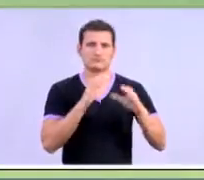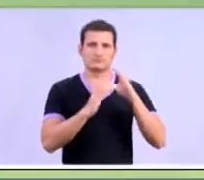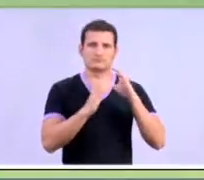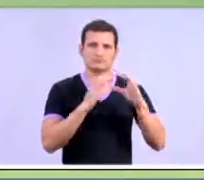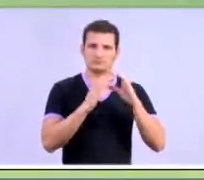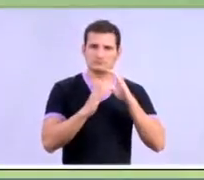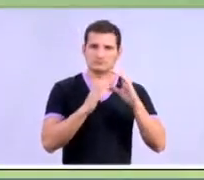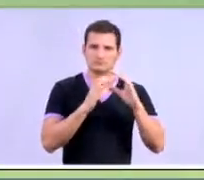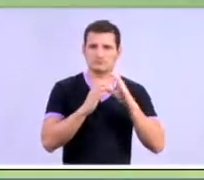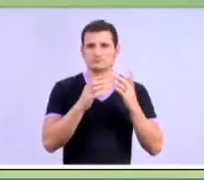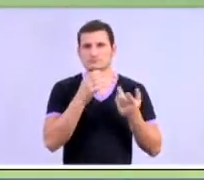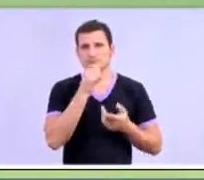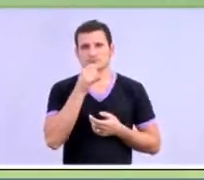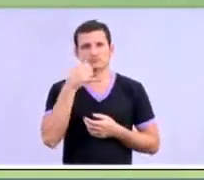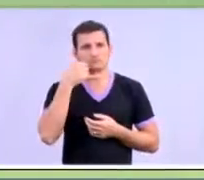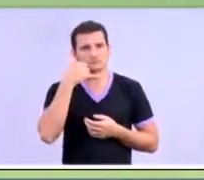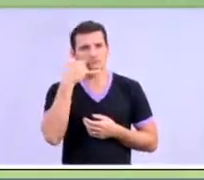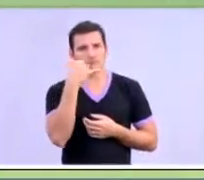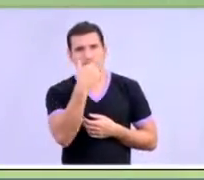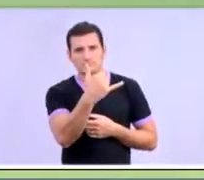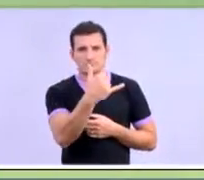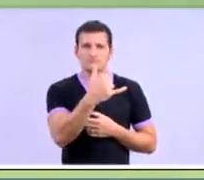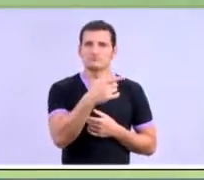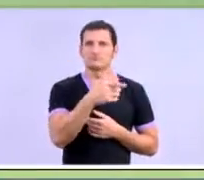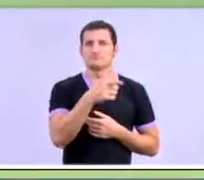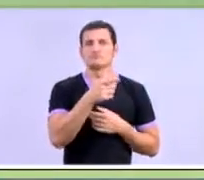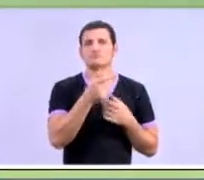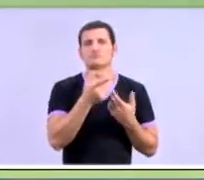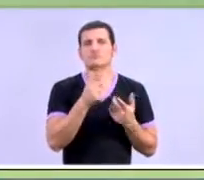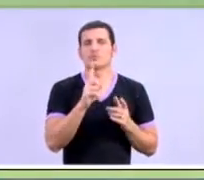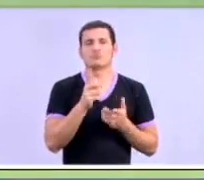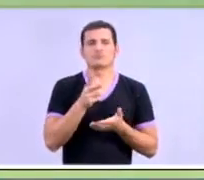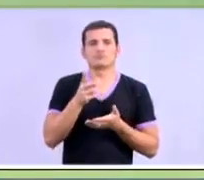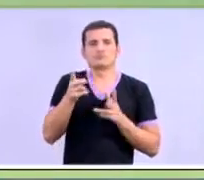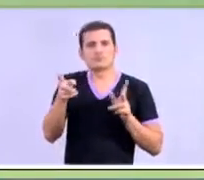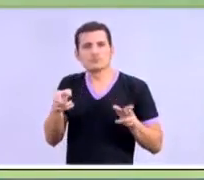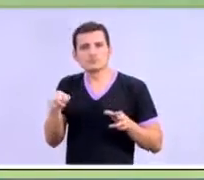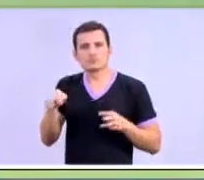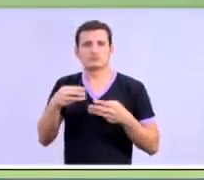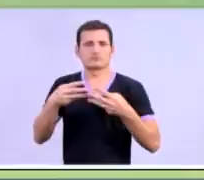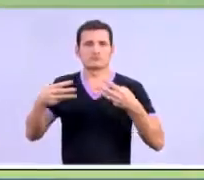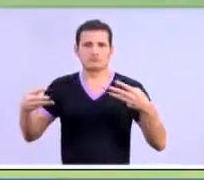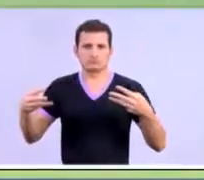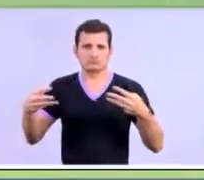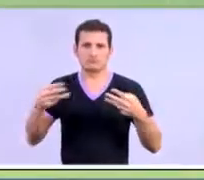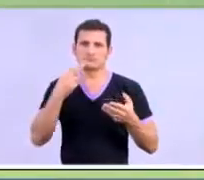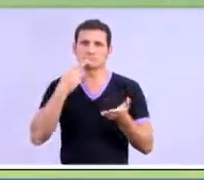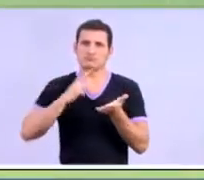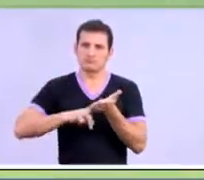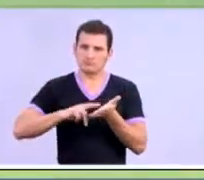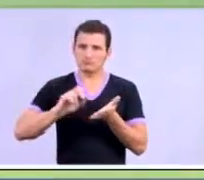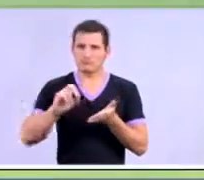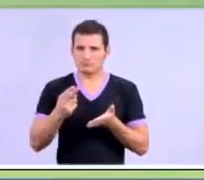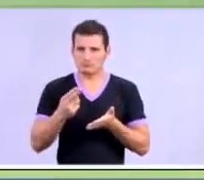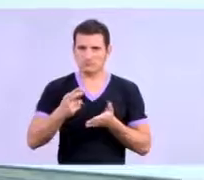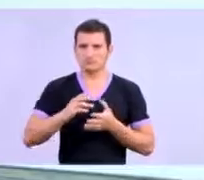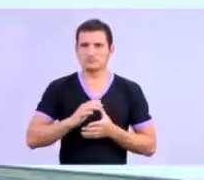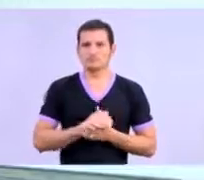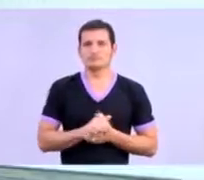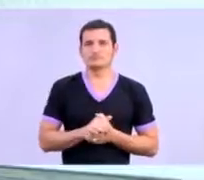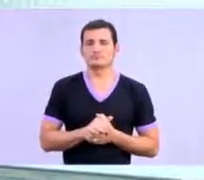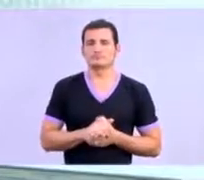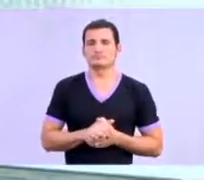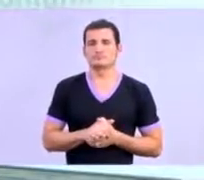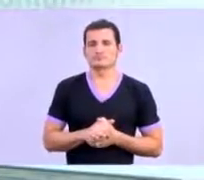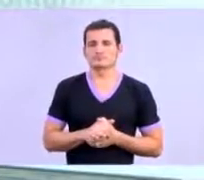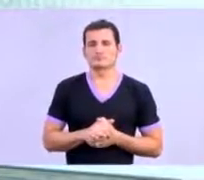uma ligação telefônica, não são necessariamente as mesmas para a comunicação por um meio de carta. Bom, acredito que isso